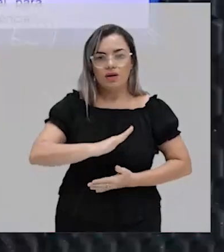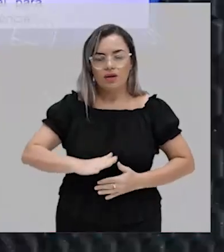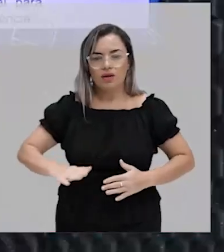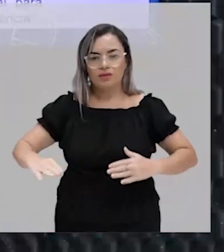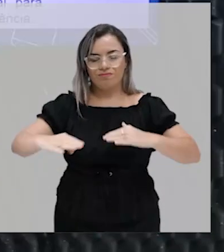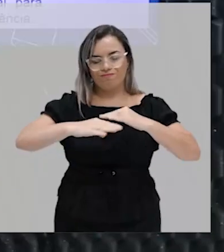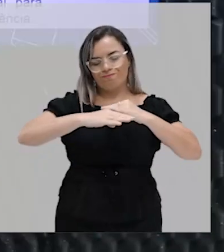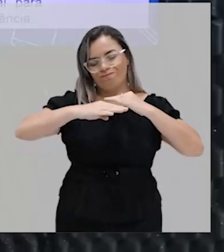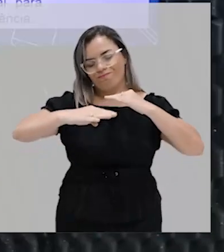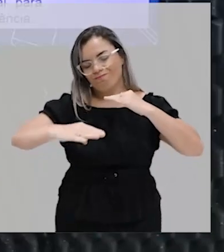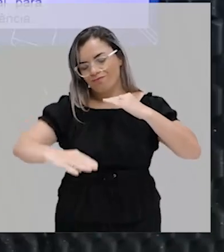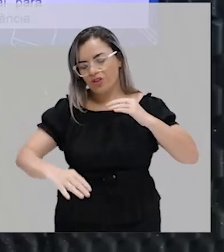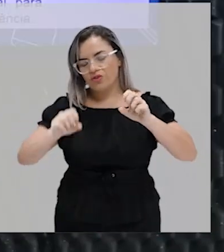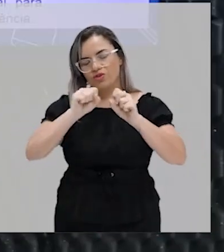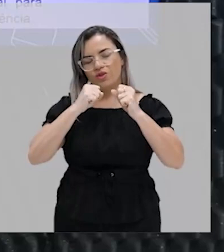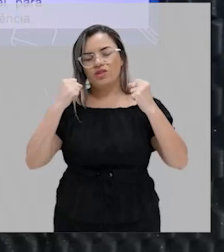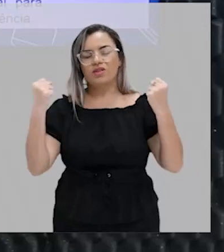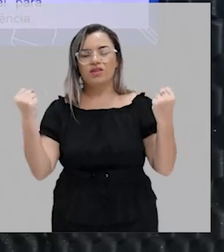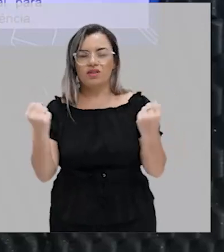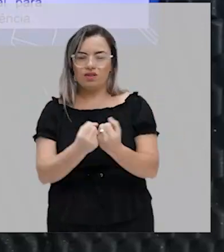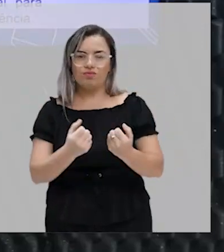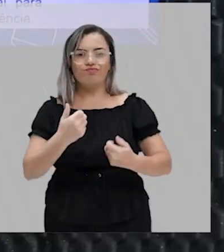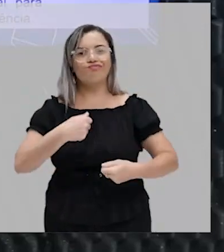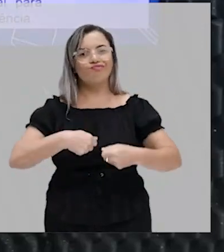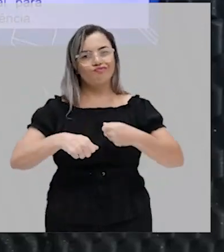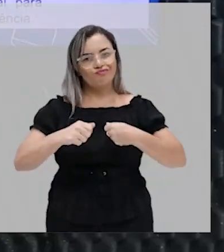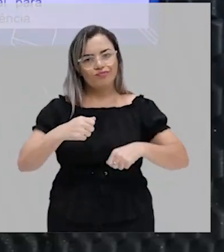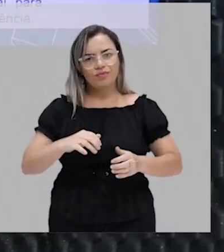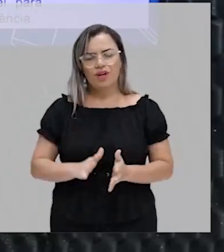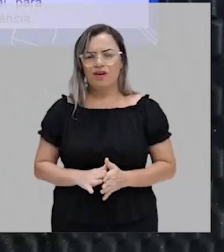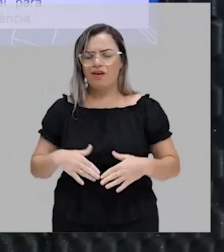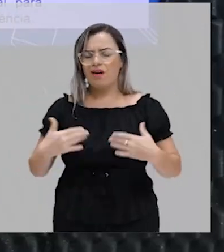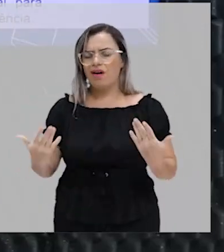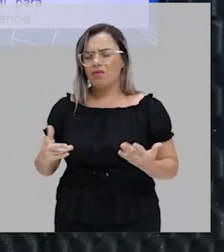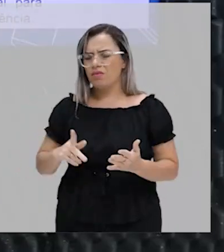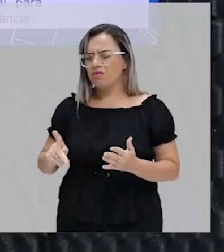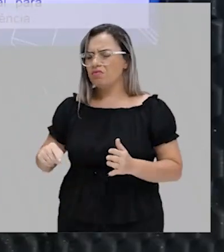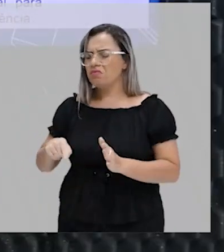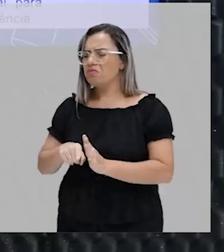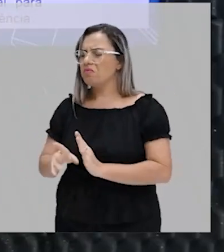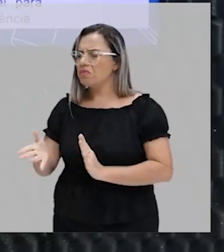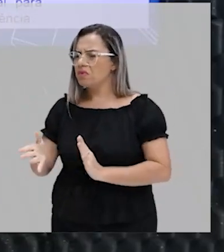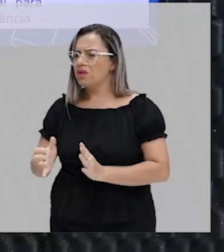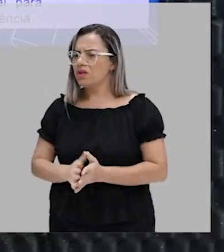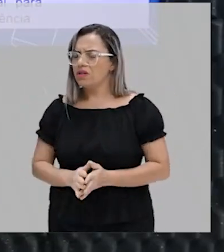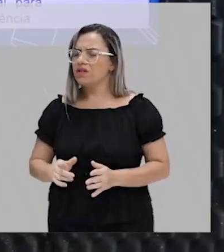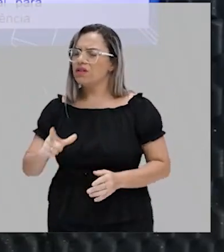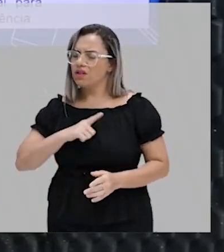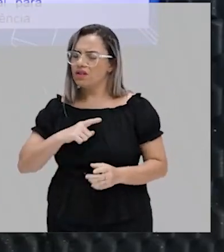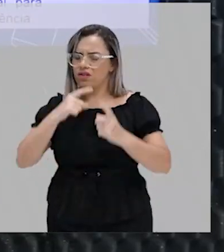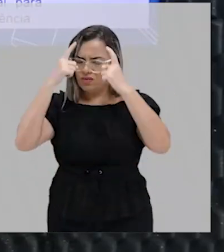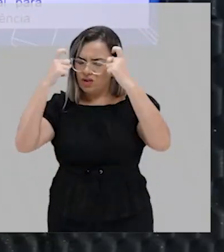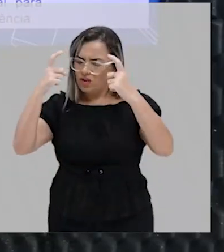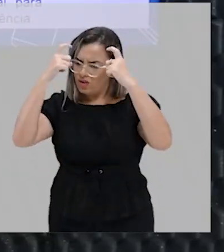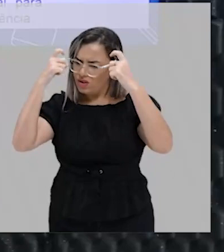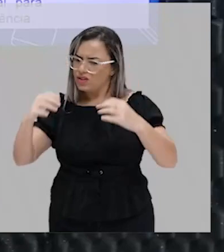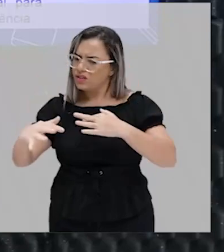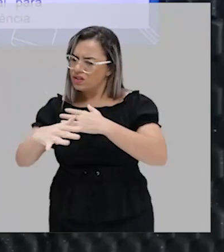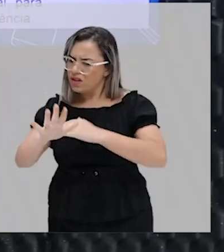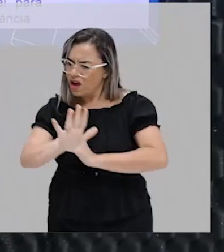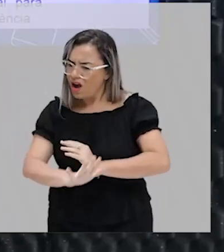desigualdade social e econômica entre as populações. Ah, Marcos, mas a gente vai ter violência também em áreas desenvolvidas.